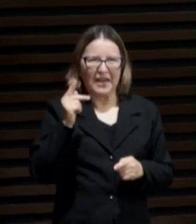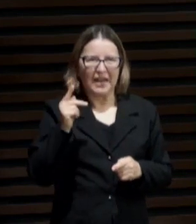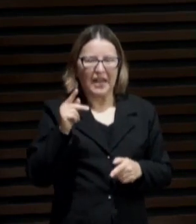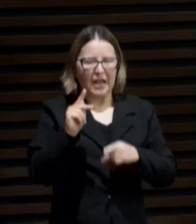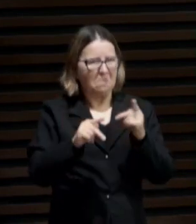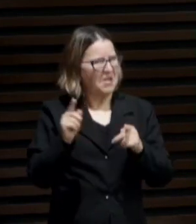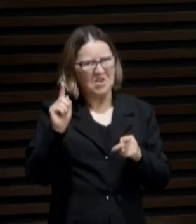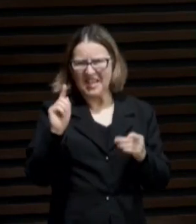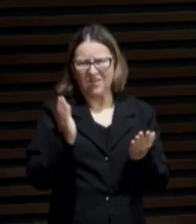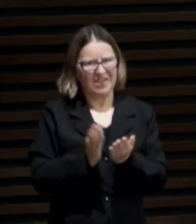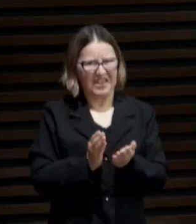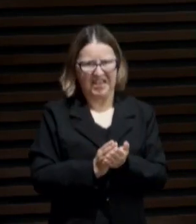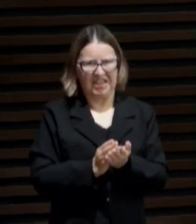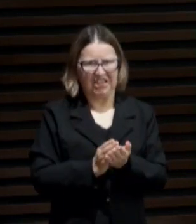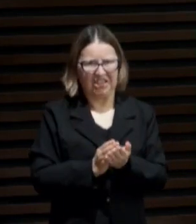é algo